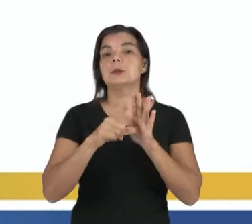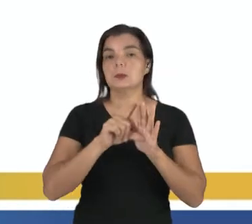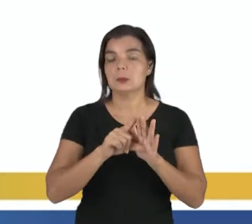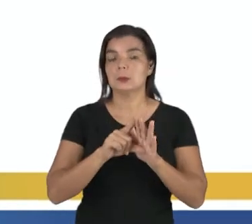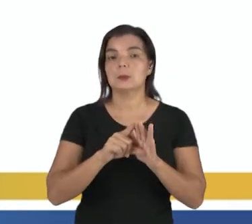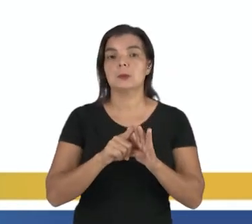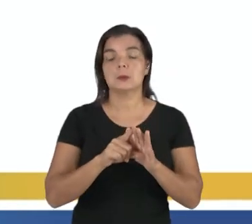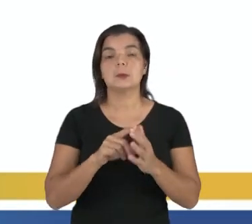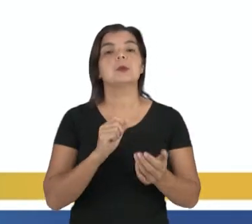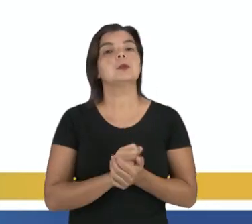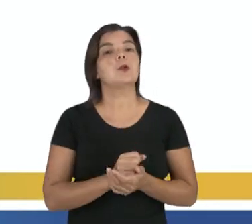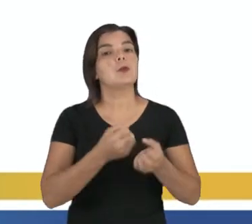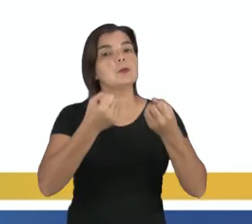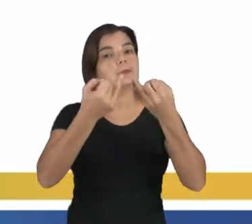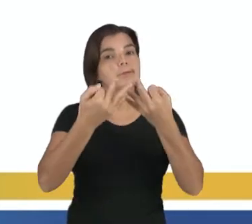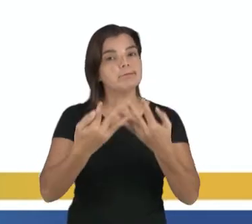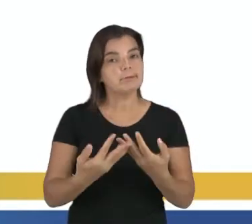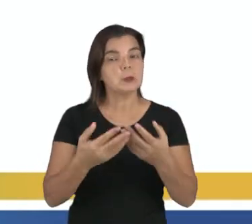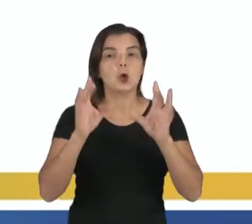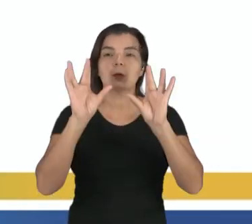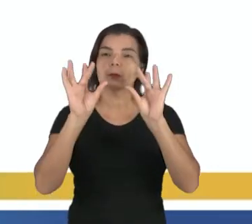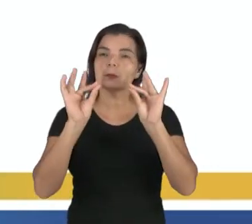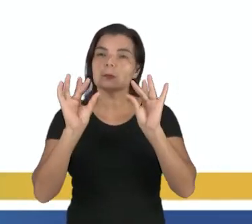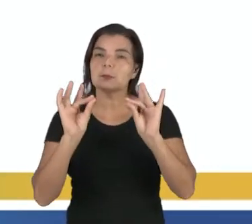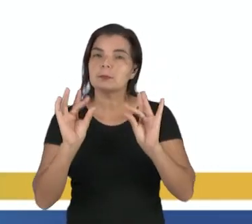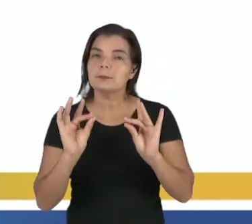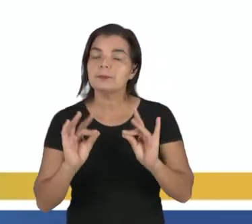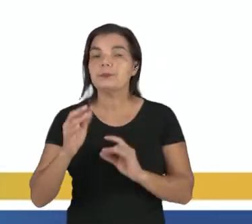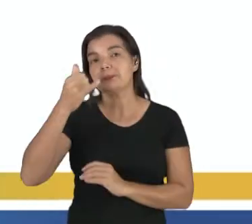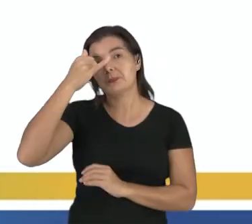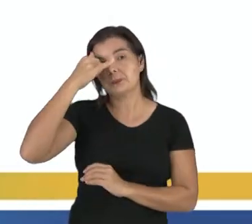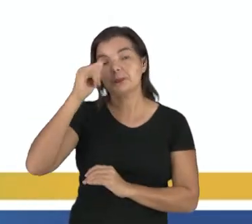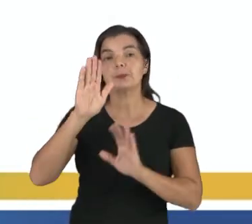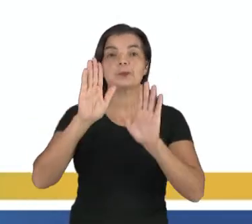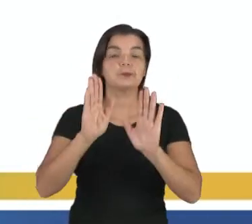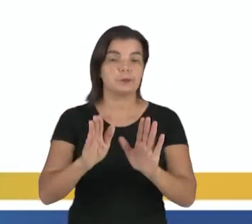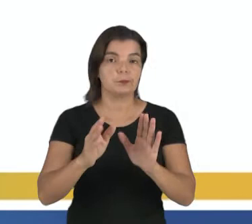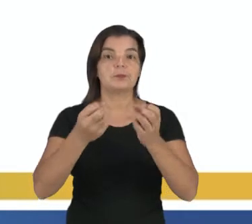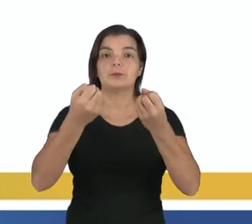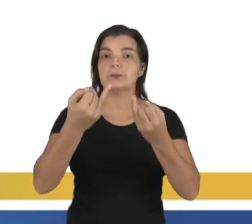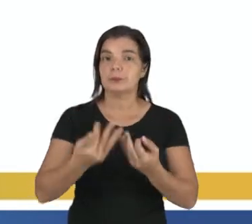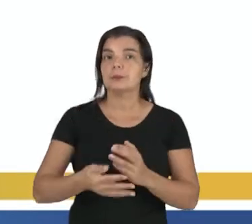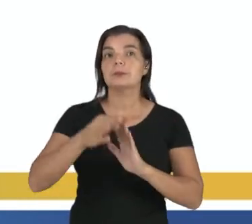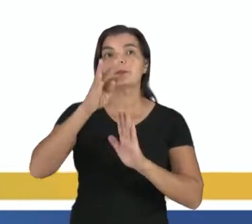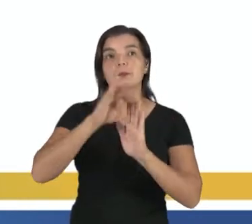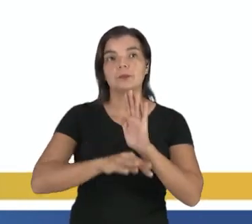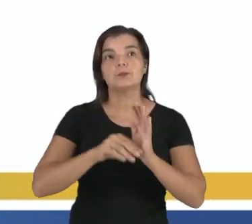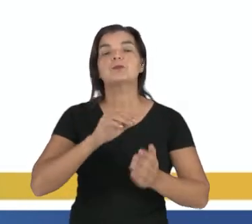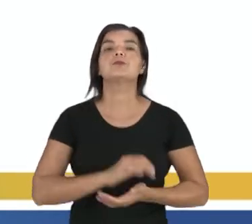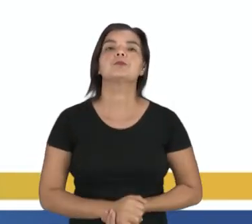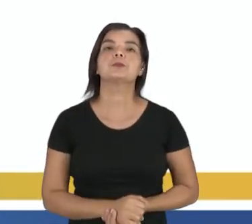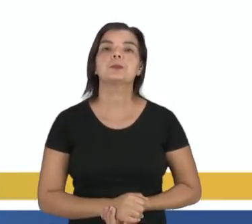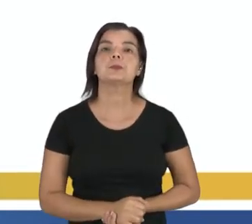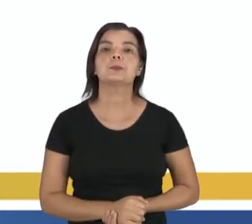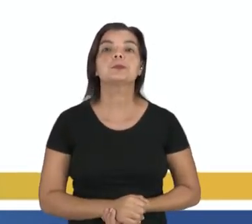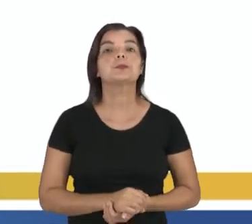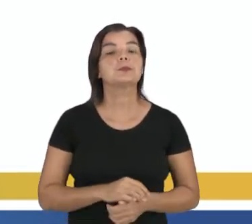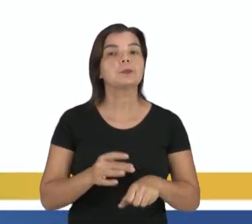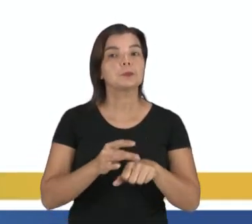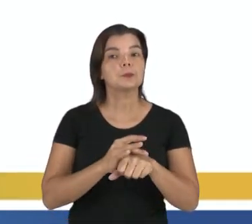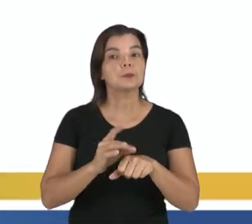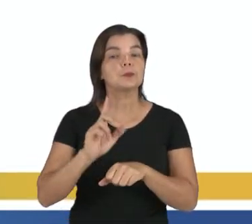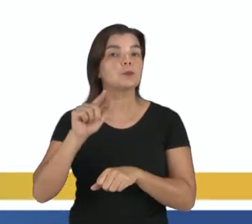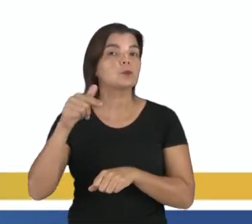anterior, sintetizando a ideia que já havia sido dita no texto. Olha só, aparece para